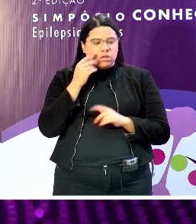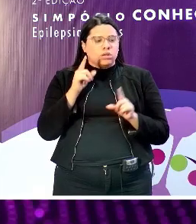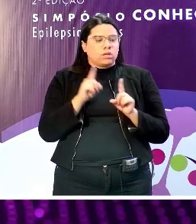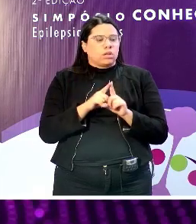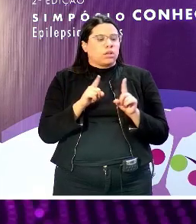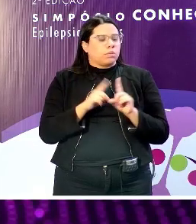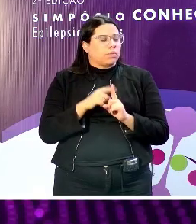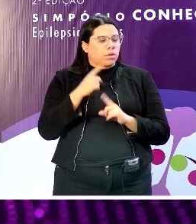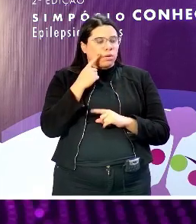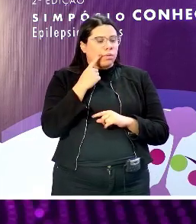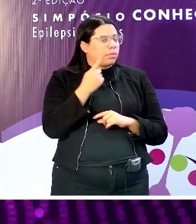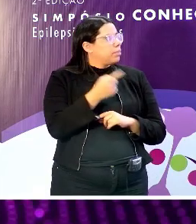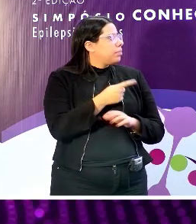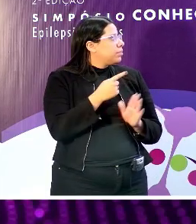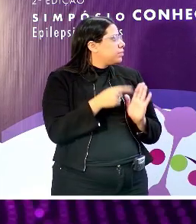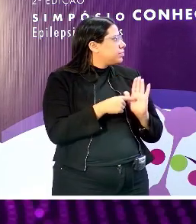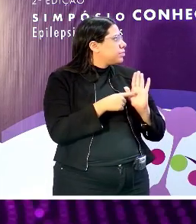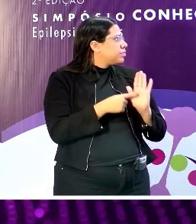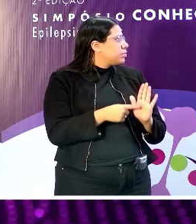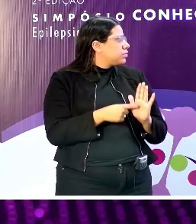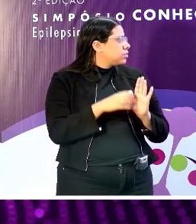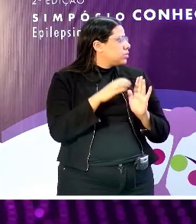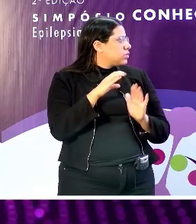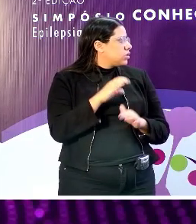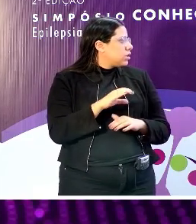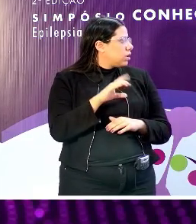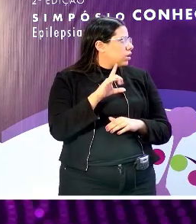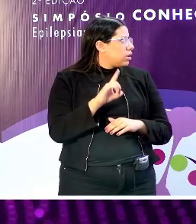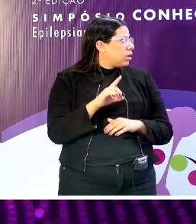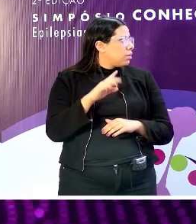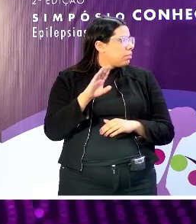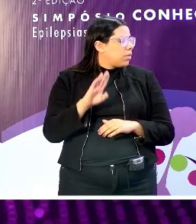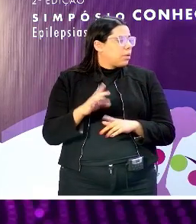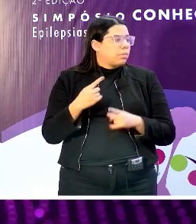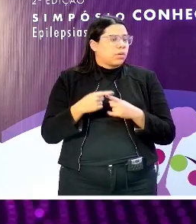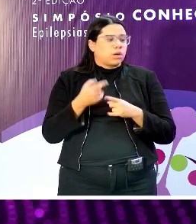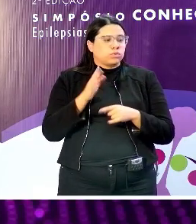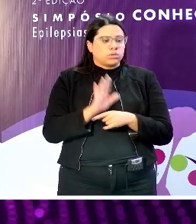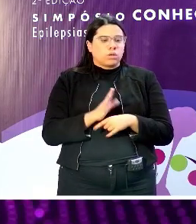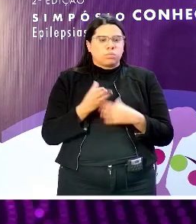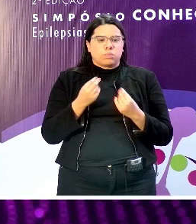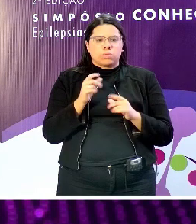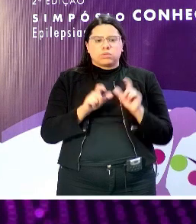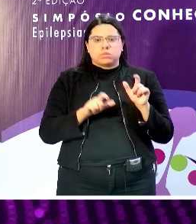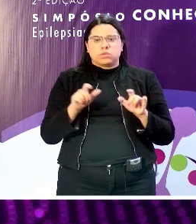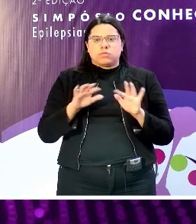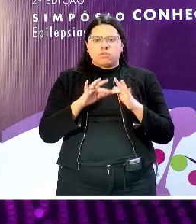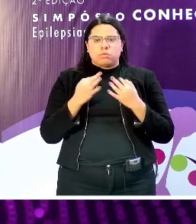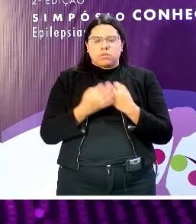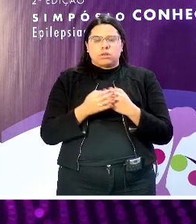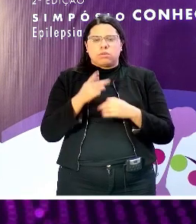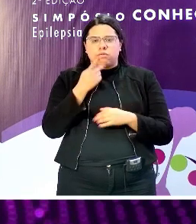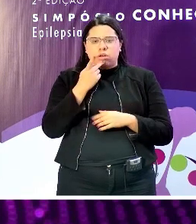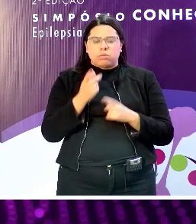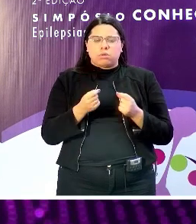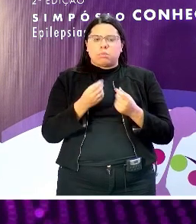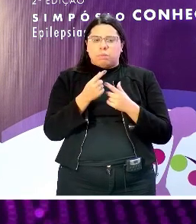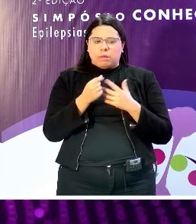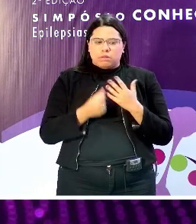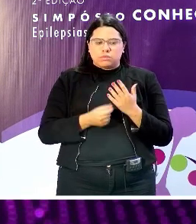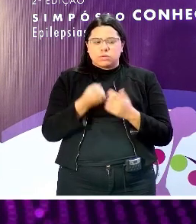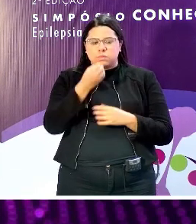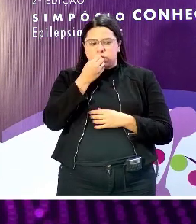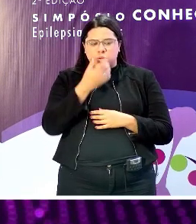CBD, porque ele tem ajudado muito as nossas famílias e muitos têm relatado um benefício bastante grande.